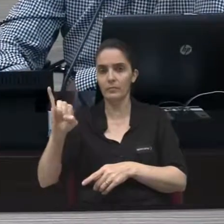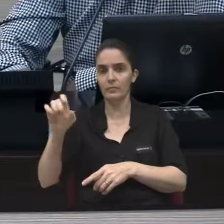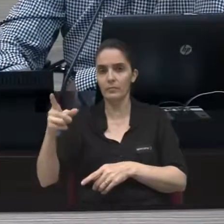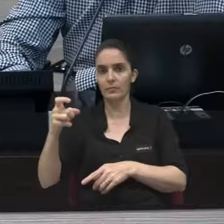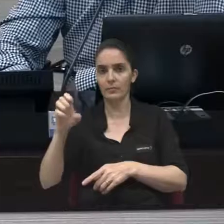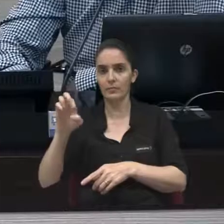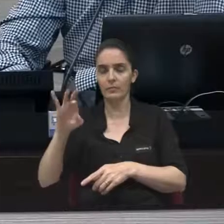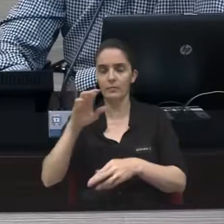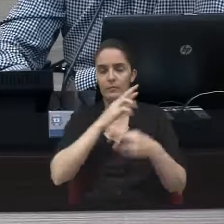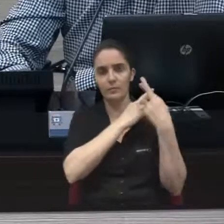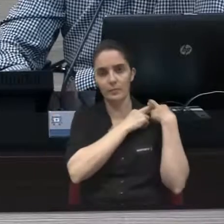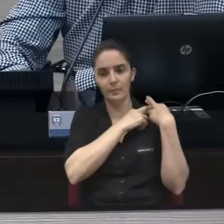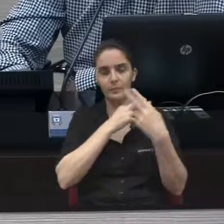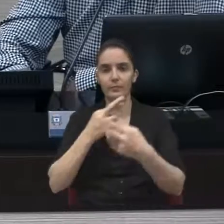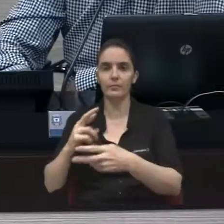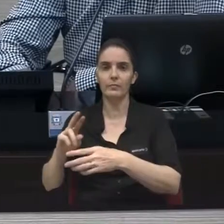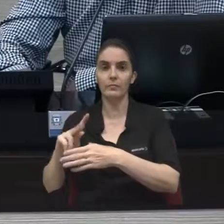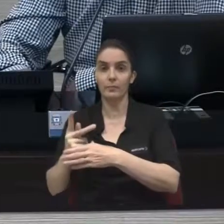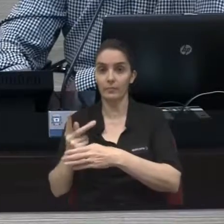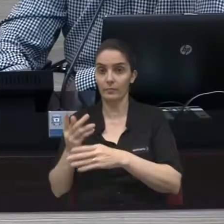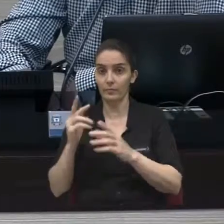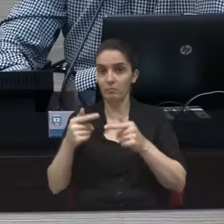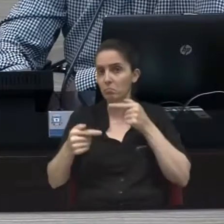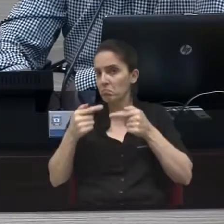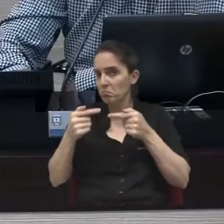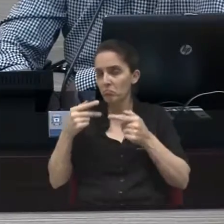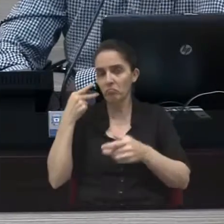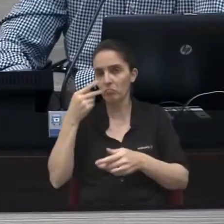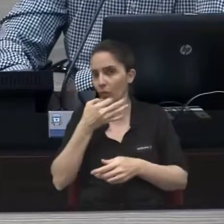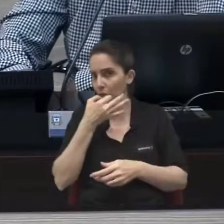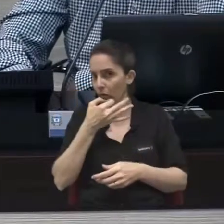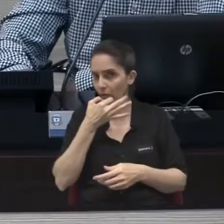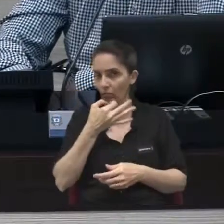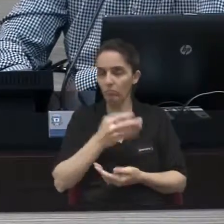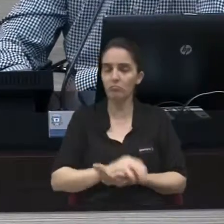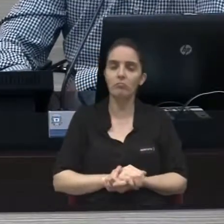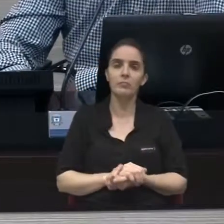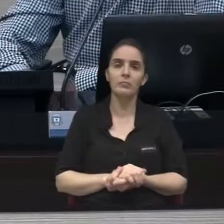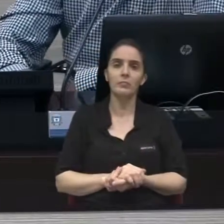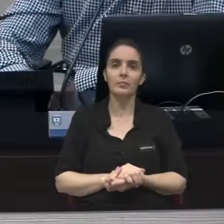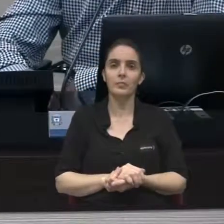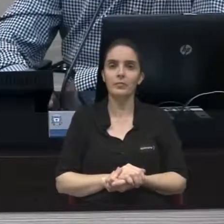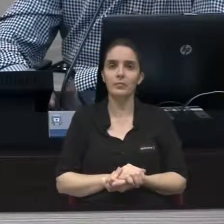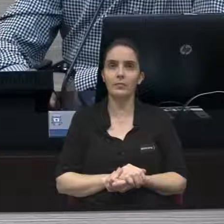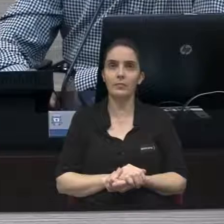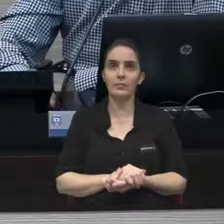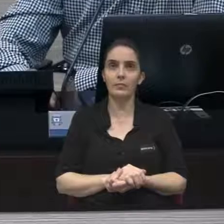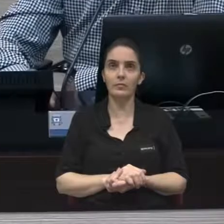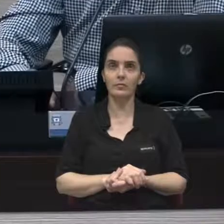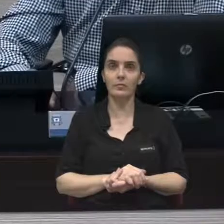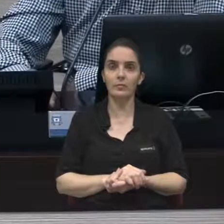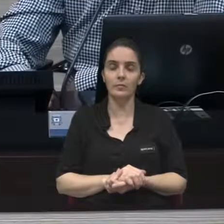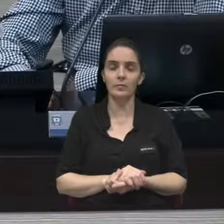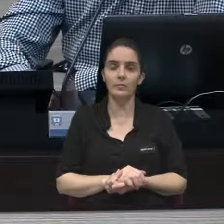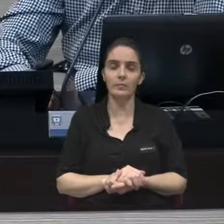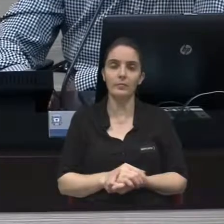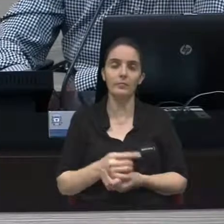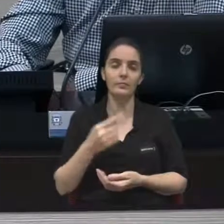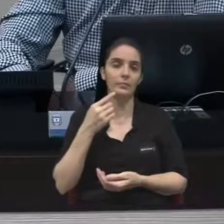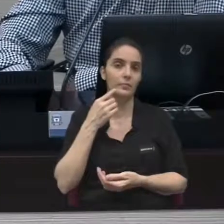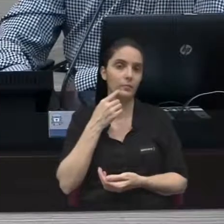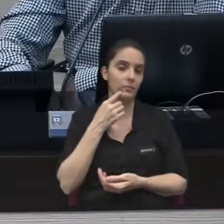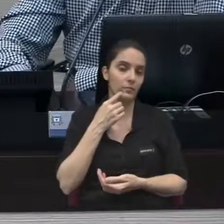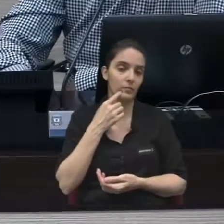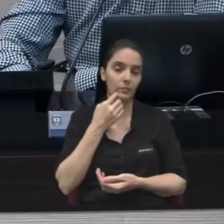O requerimento está em discussão. Algum vereador deseja discutir o requerimento? Eu desejo, senhor presidente. Para discutir o requerimento, vereador Cleiton